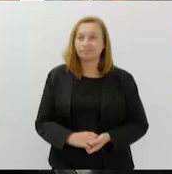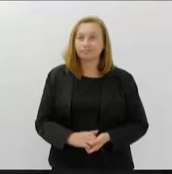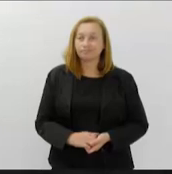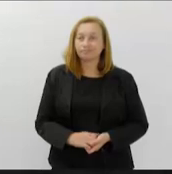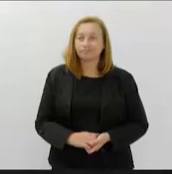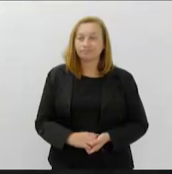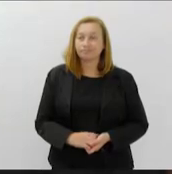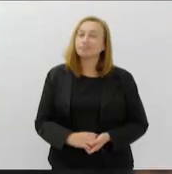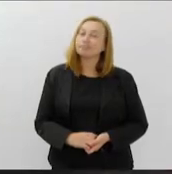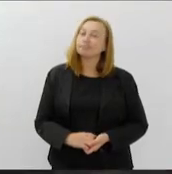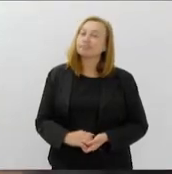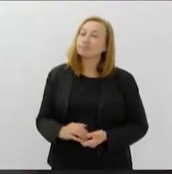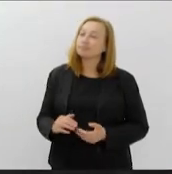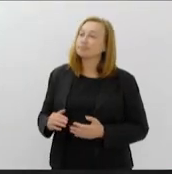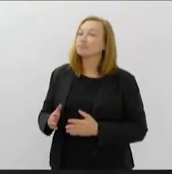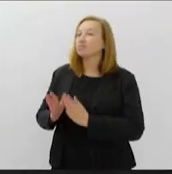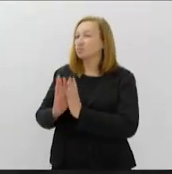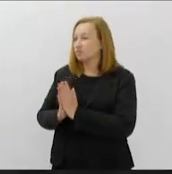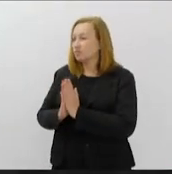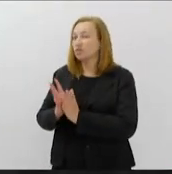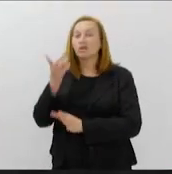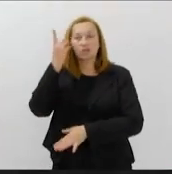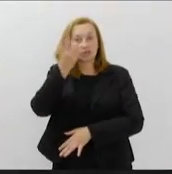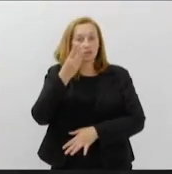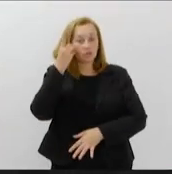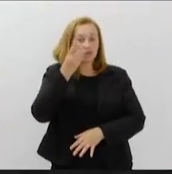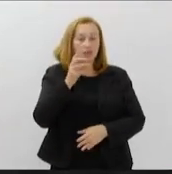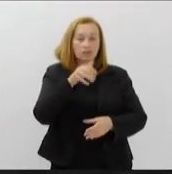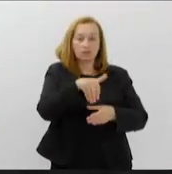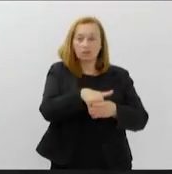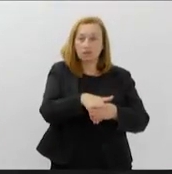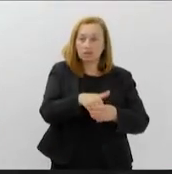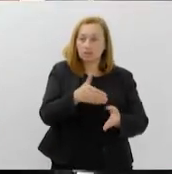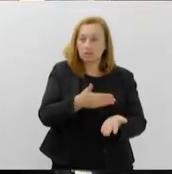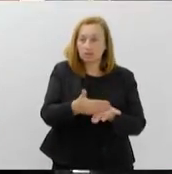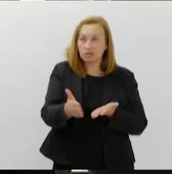Por favor, senhores e senhoras deputados, painel de votação.